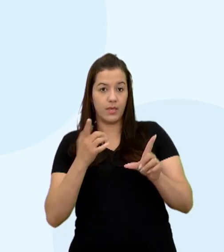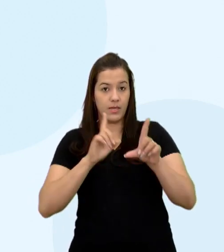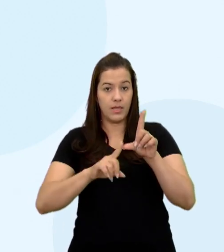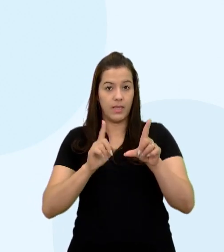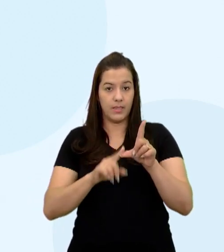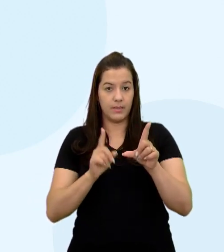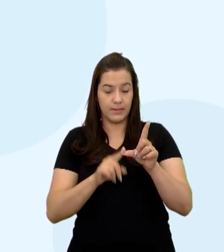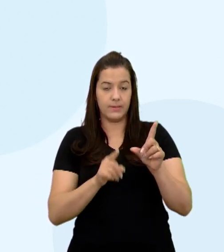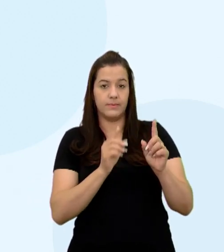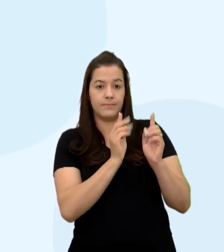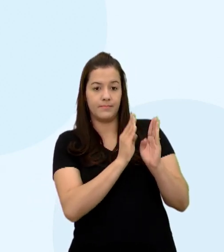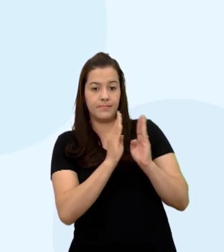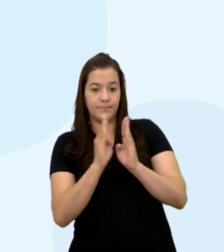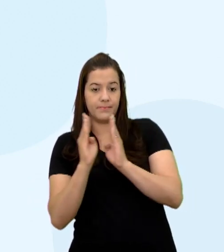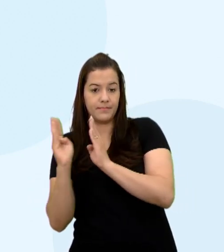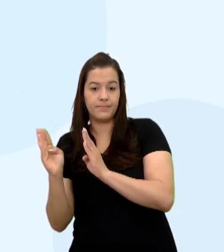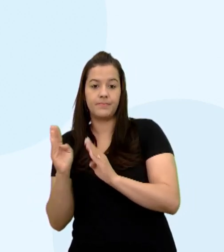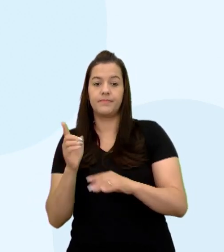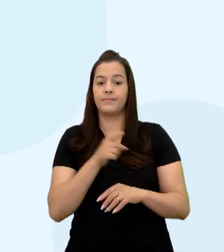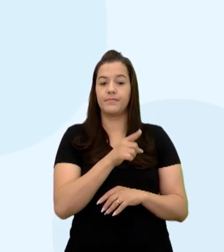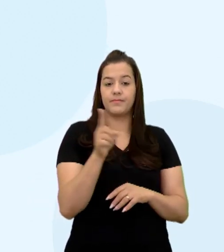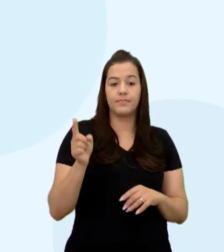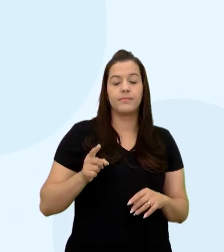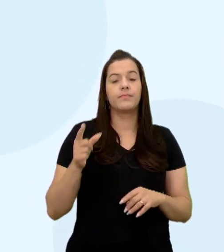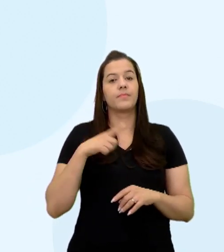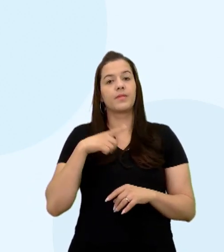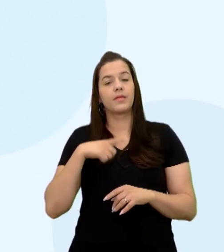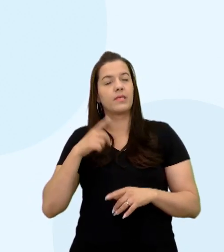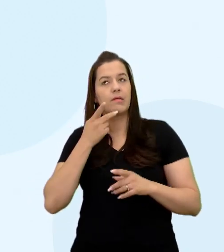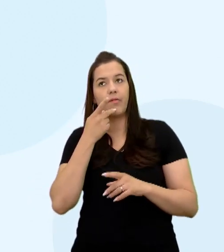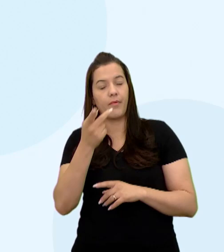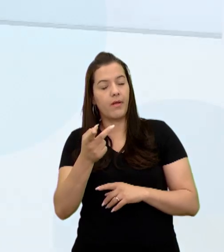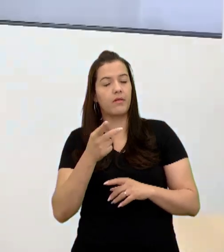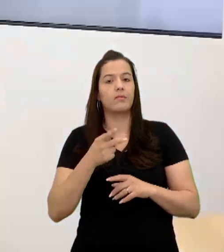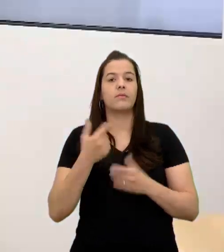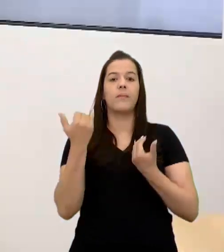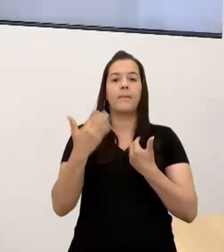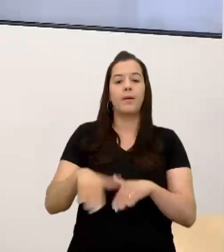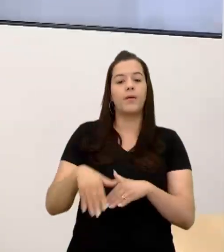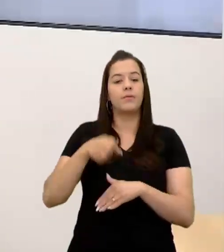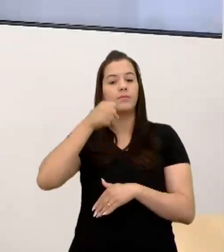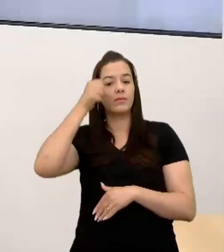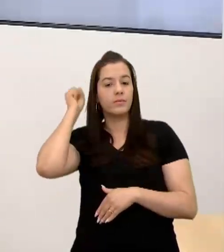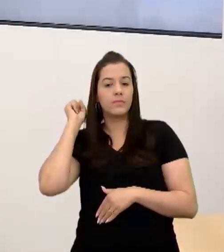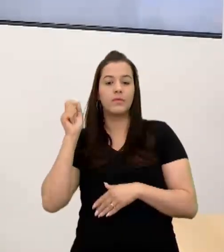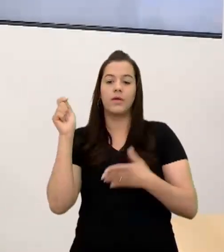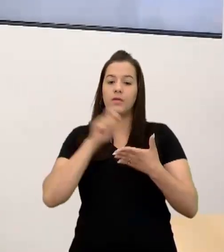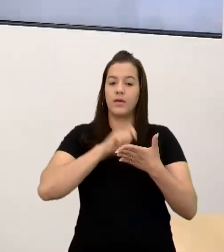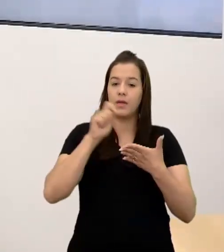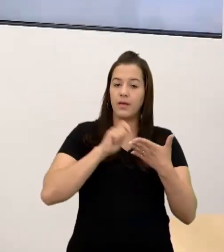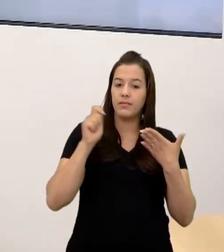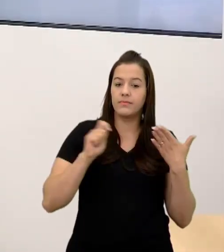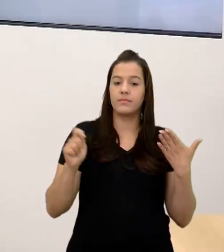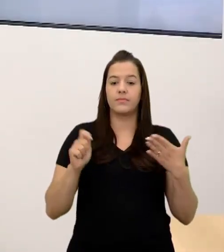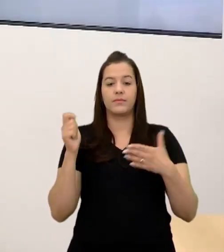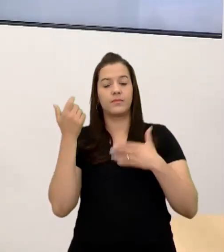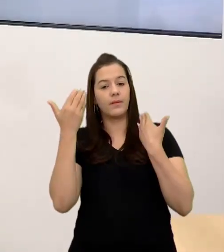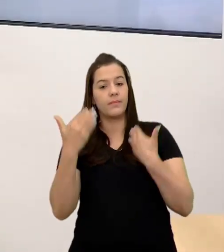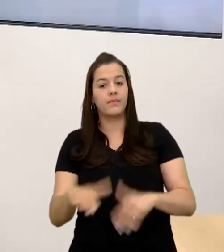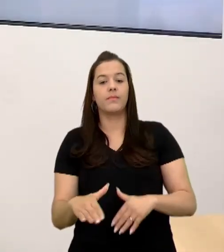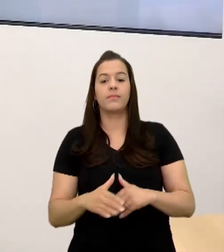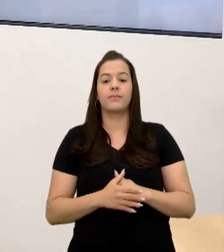Eu sempre falo para os alunos quando estão fazendo prova de concurso público ou prova de vestibular, rabisca essa prova, gente. Puxa